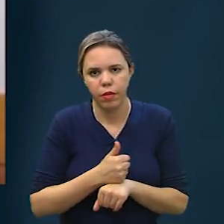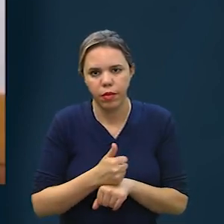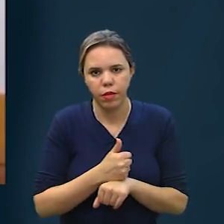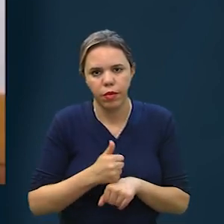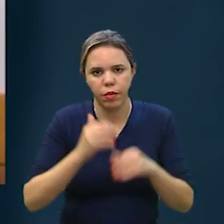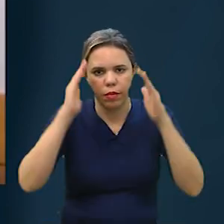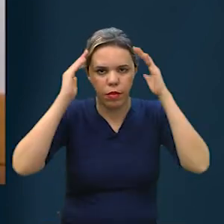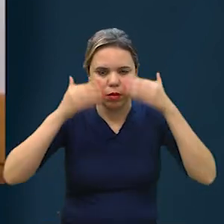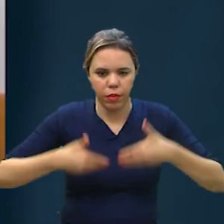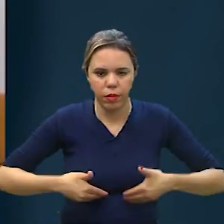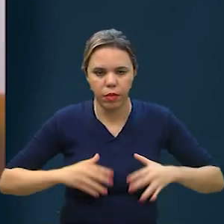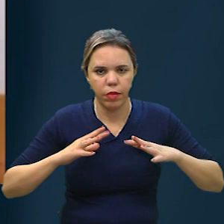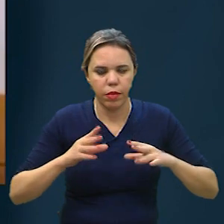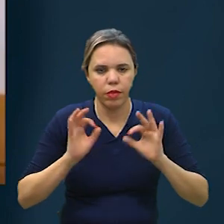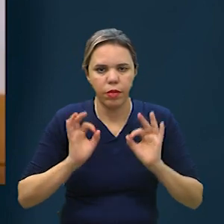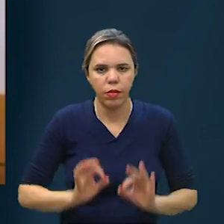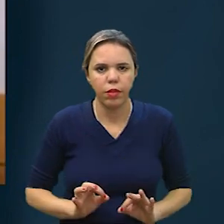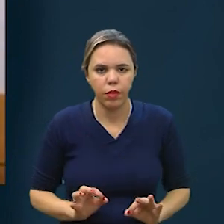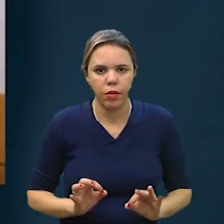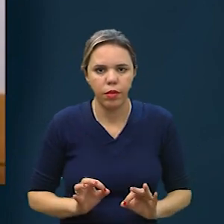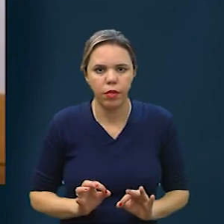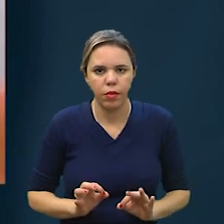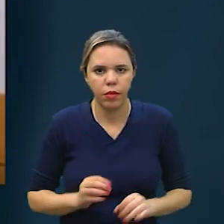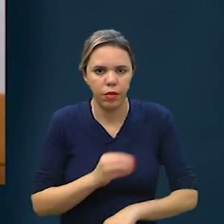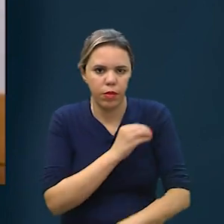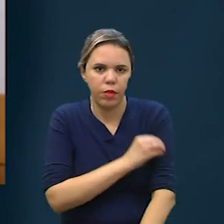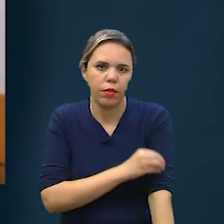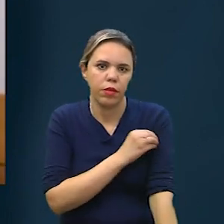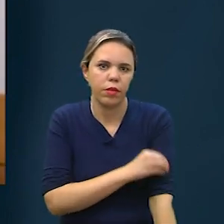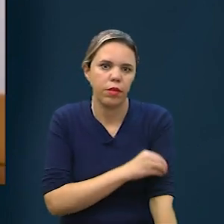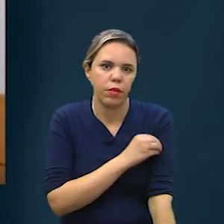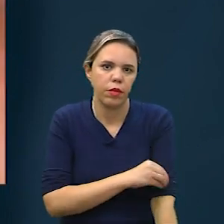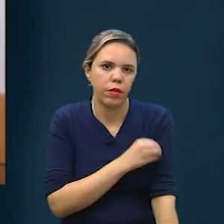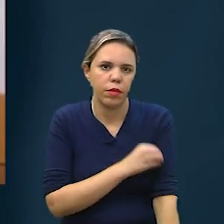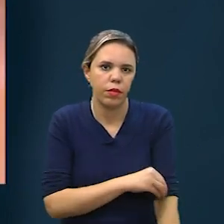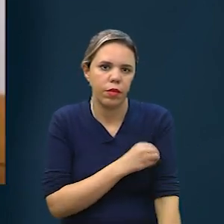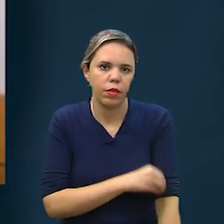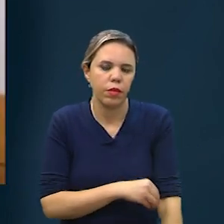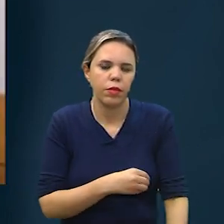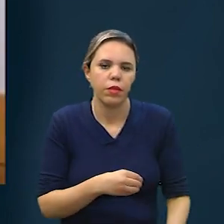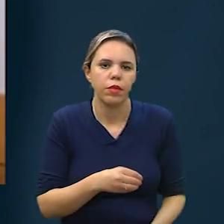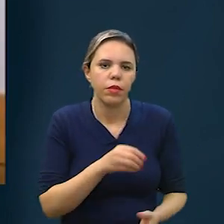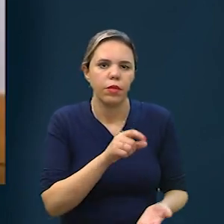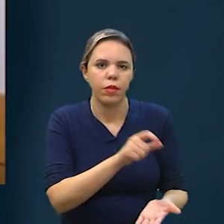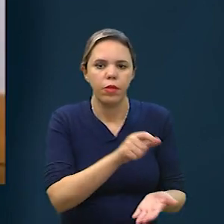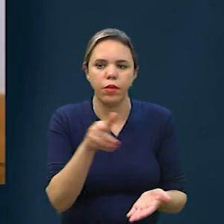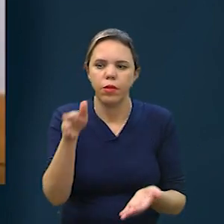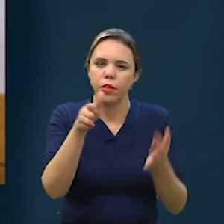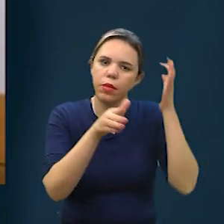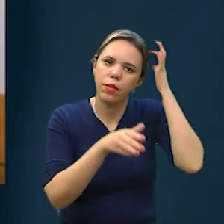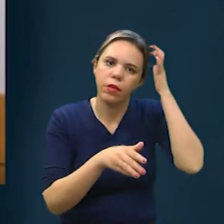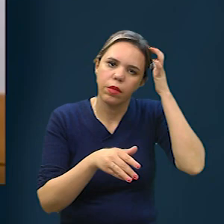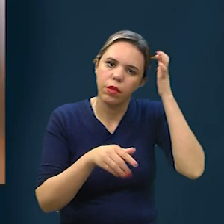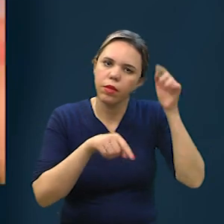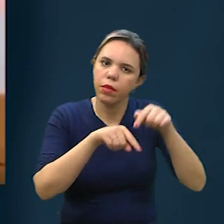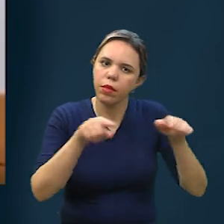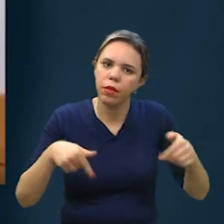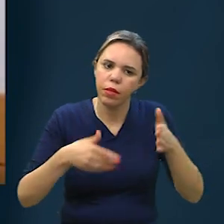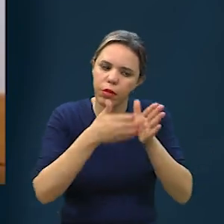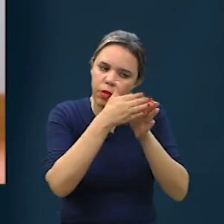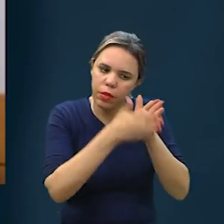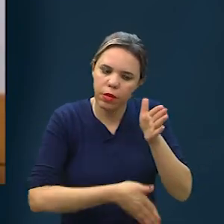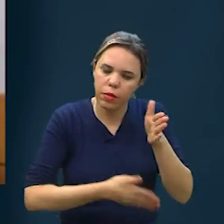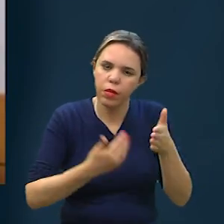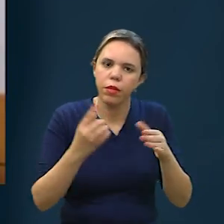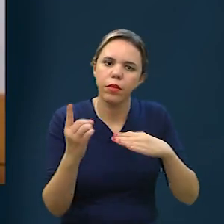Profissional paramentado, tudo direitinho, álcool gel, a gente colocou vários displays pelo salão, colocamos acrílico